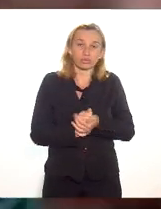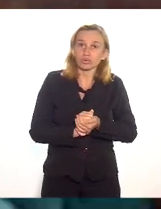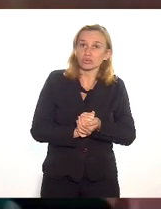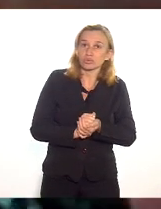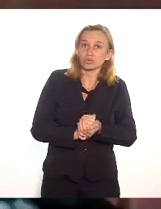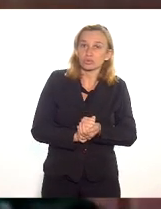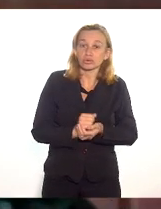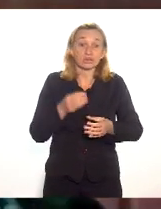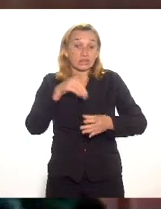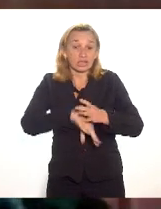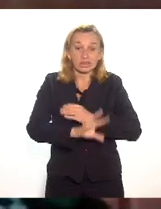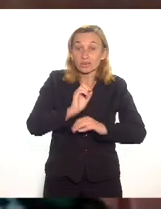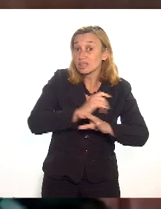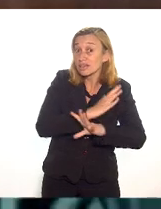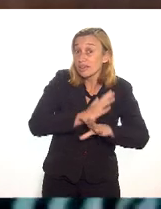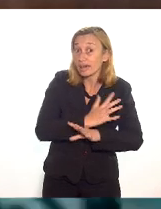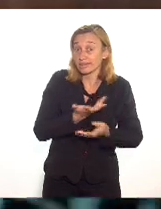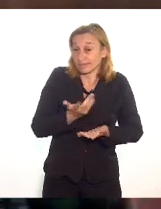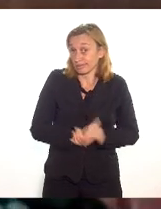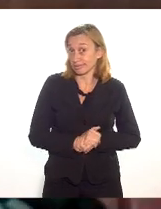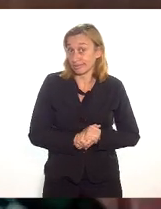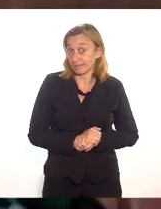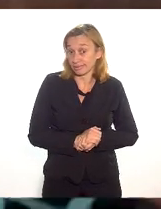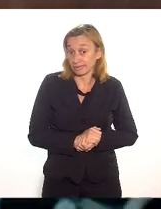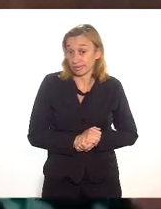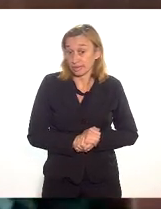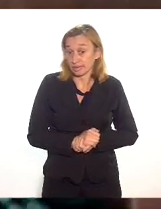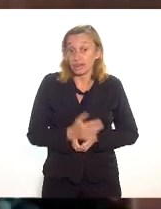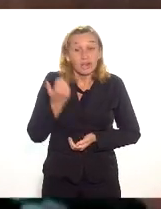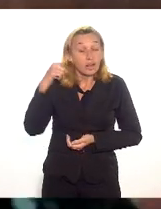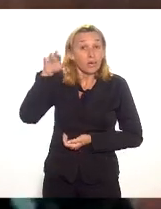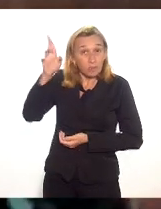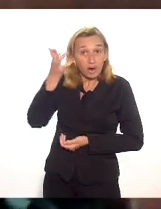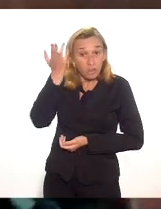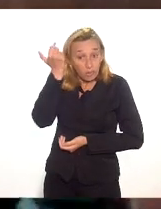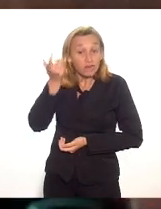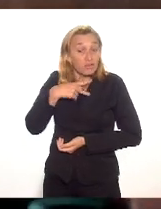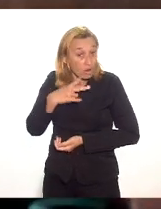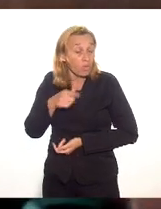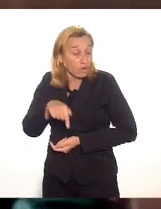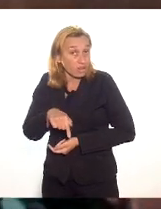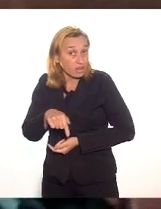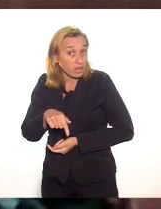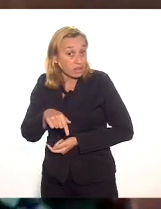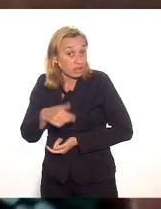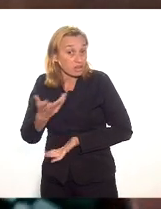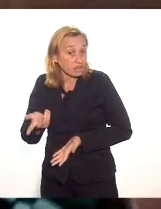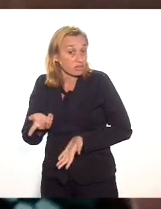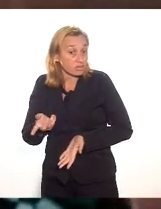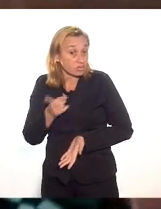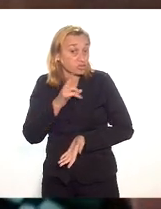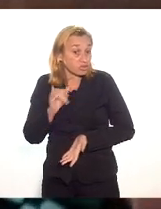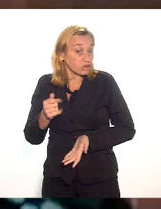gente. Não existe. Outro dia, o deputado Eliomar Coelho falou isso aqui extremamente irritado.